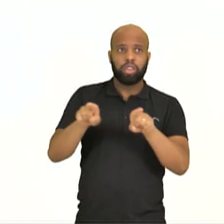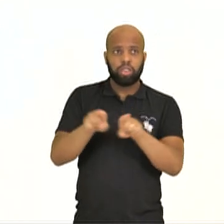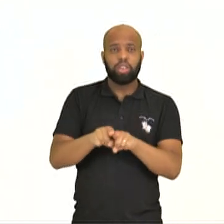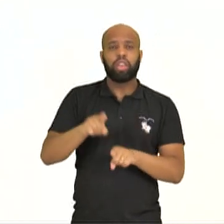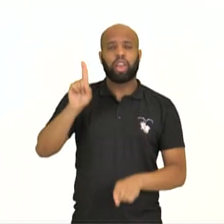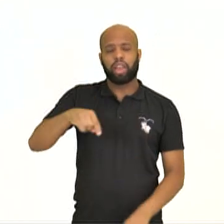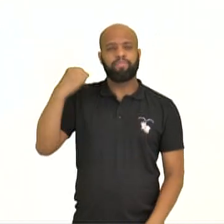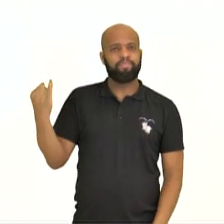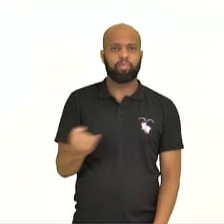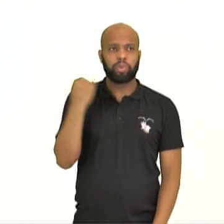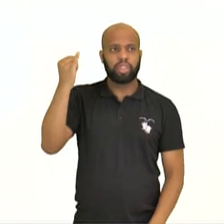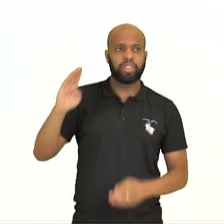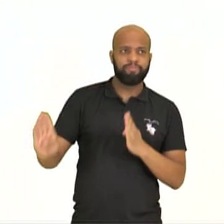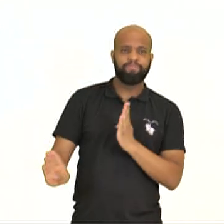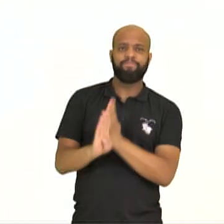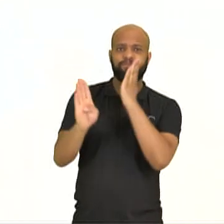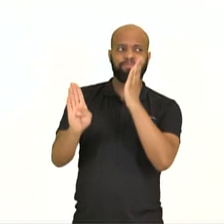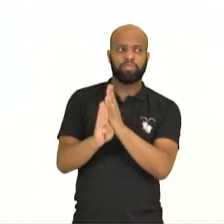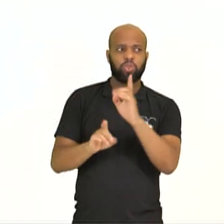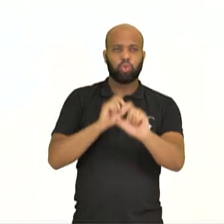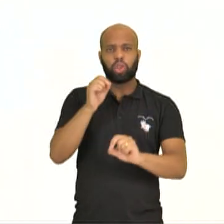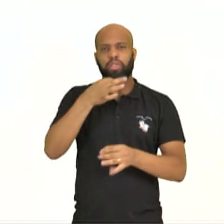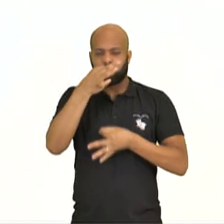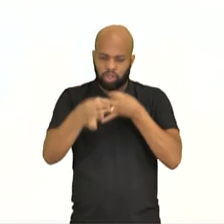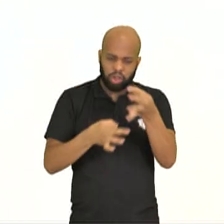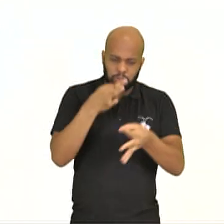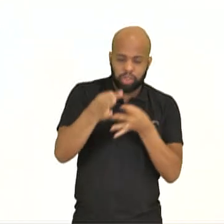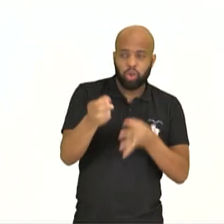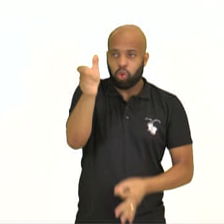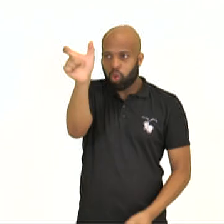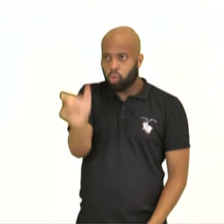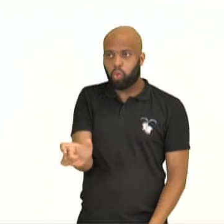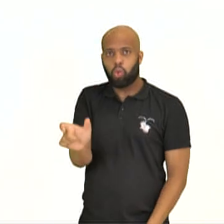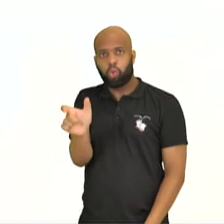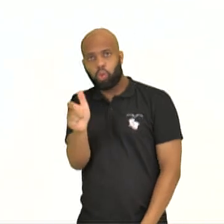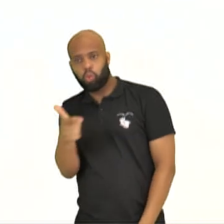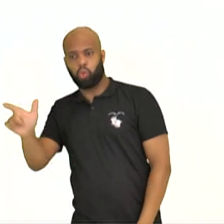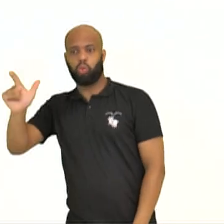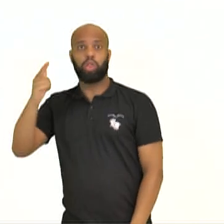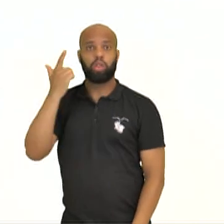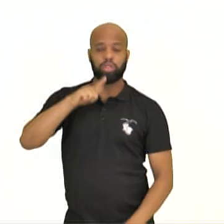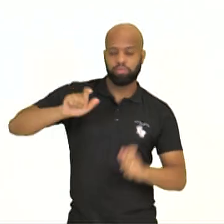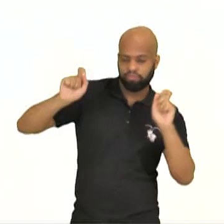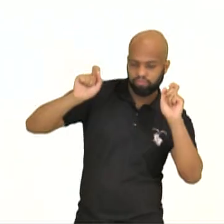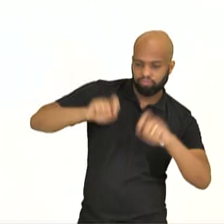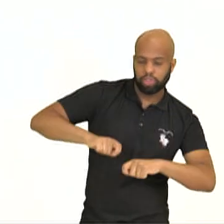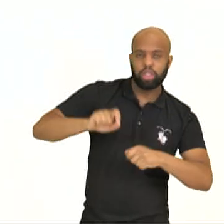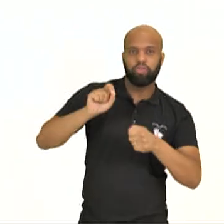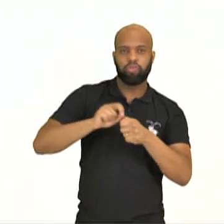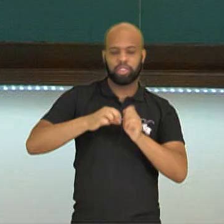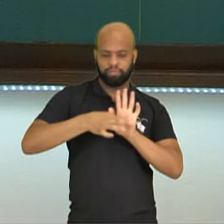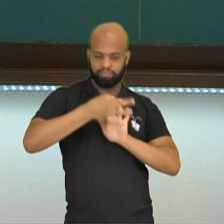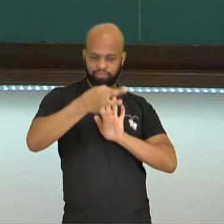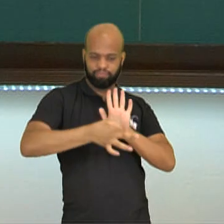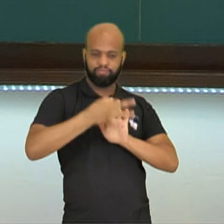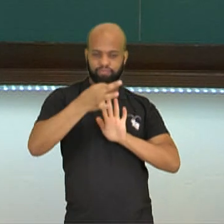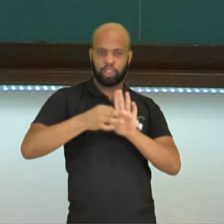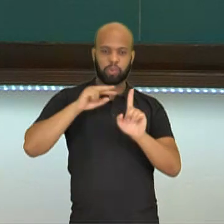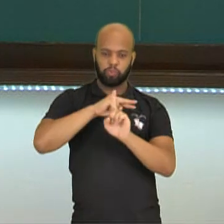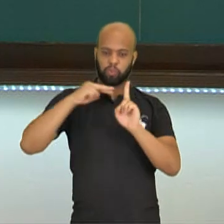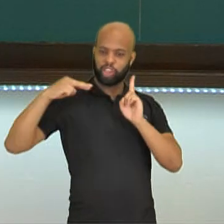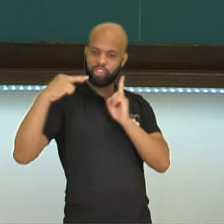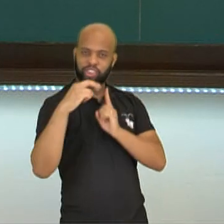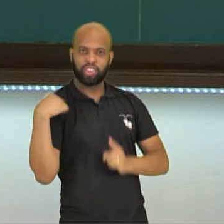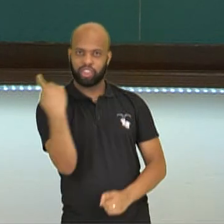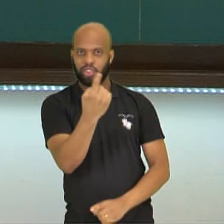a importância de identificarmos a argumentação do outro para sermos capazes de tecer nosso próprio ponto de